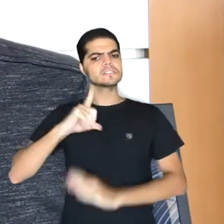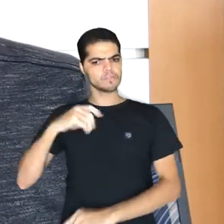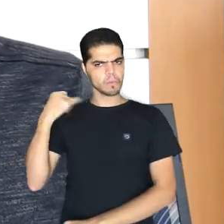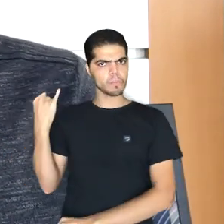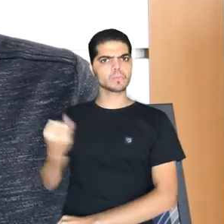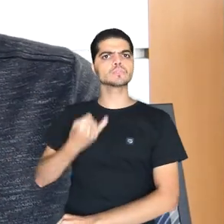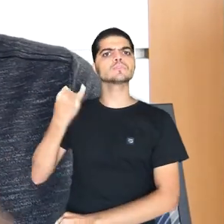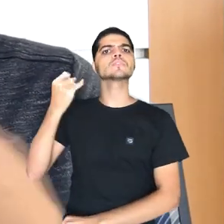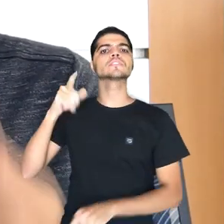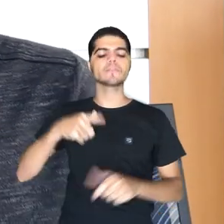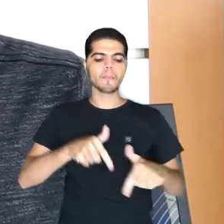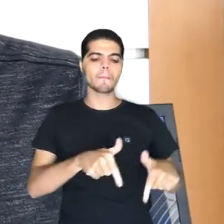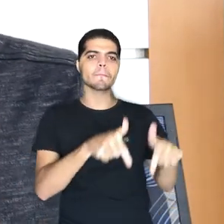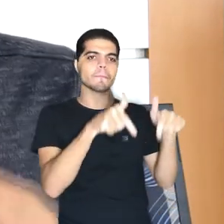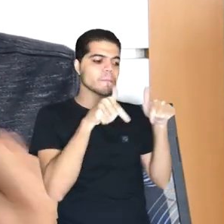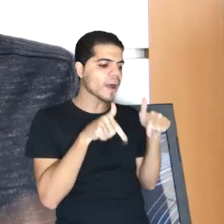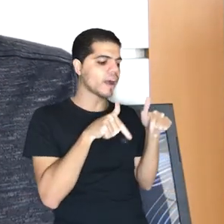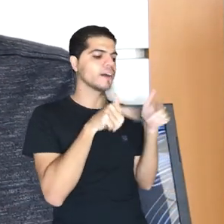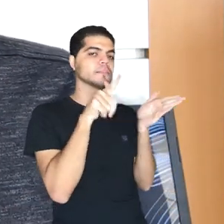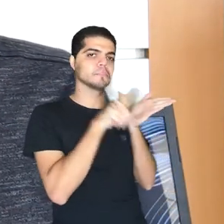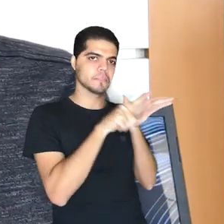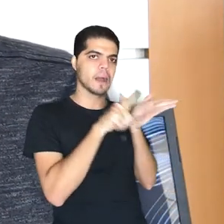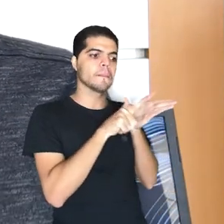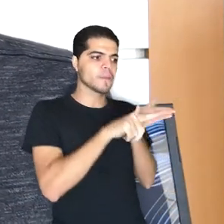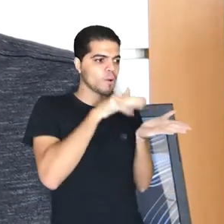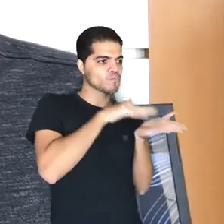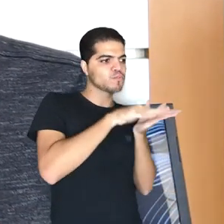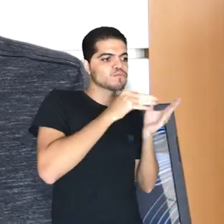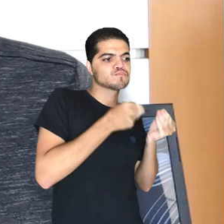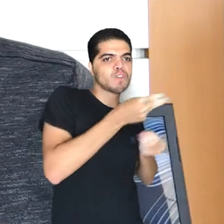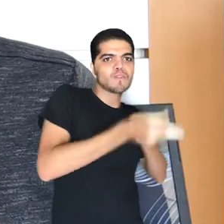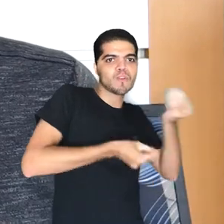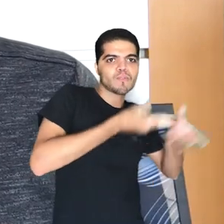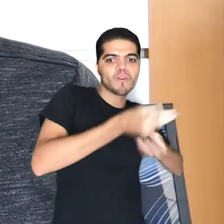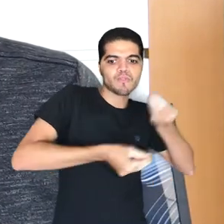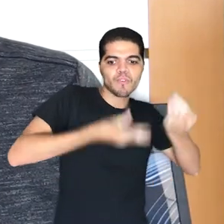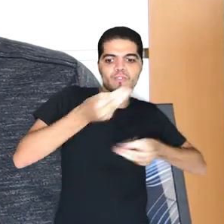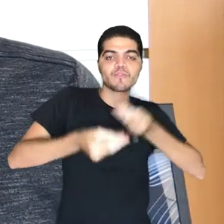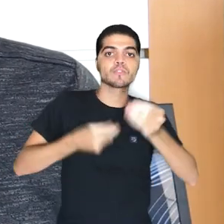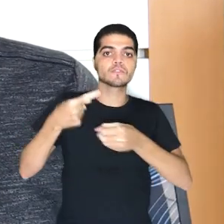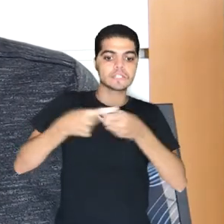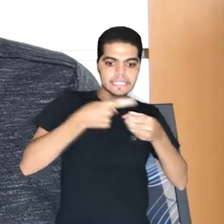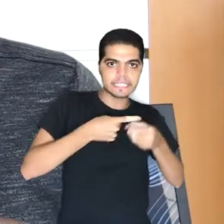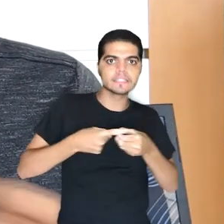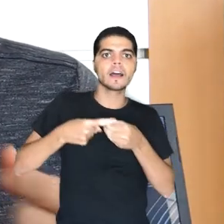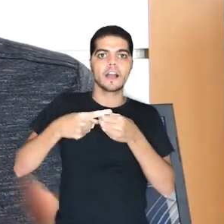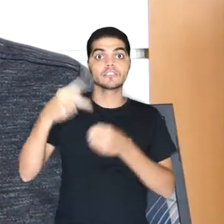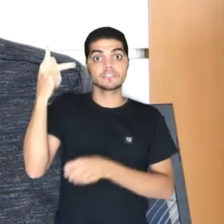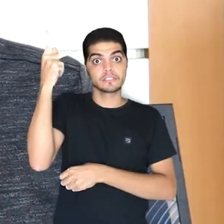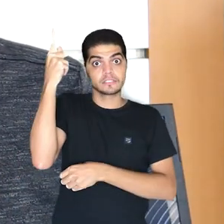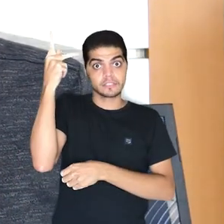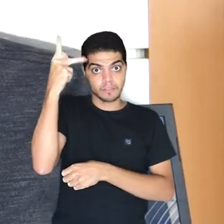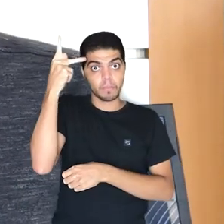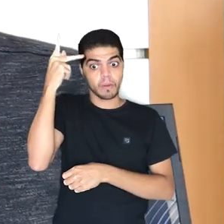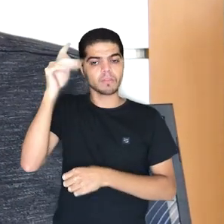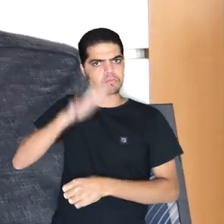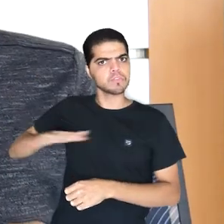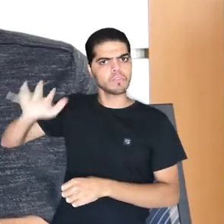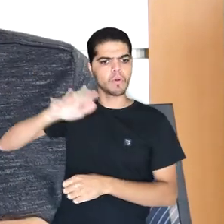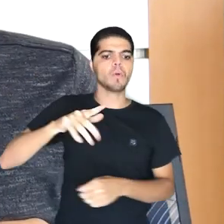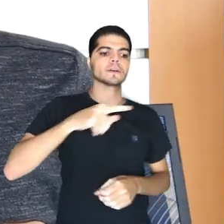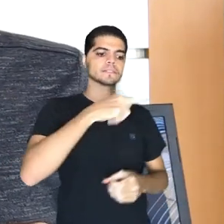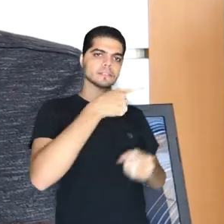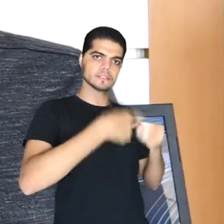importantes a distribuição de folhetos sobre a independência, especialmente nas cidades grandes do Brasil, como Rio de Janeiro e Salvador. Esses